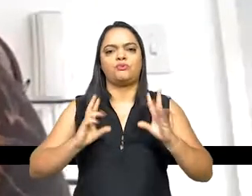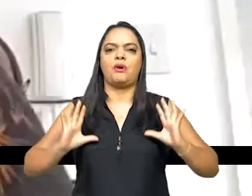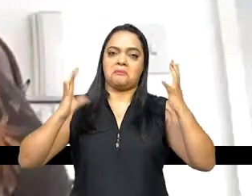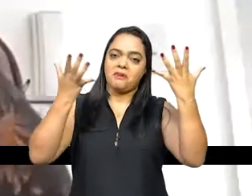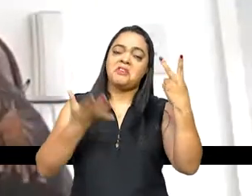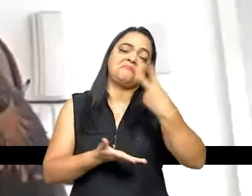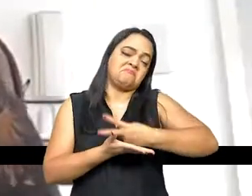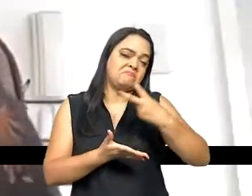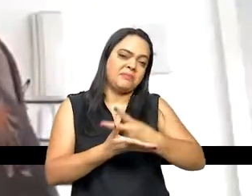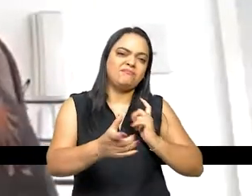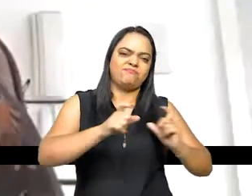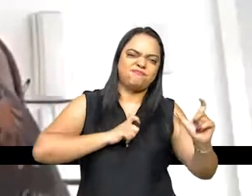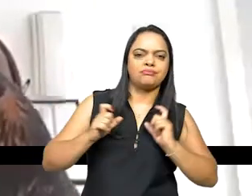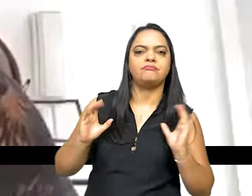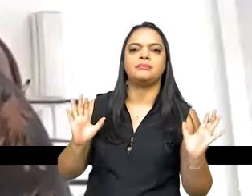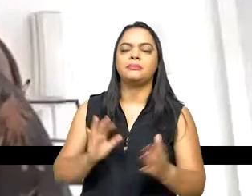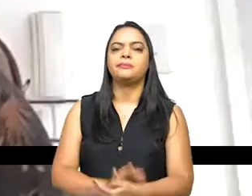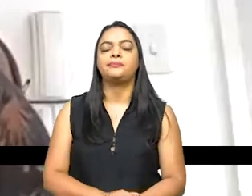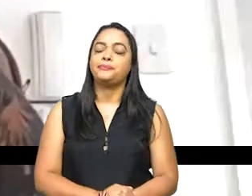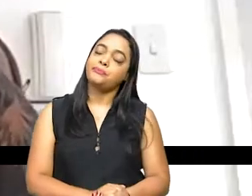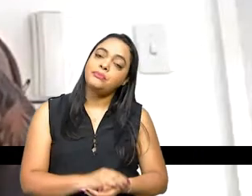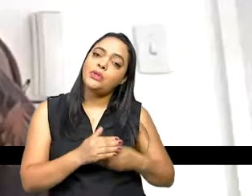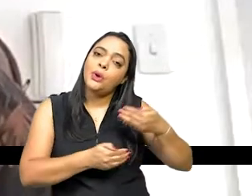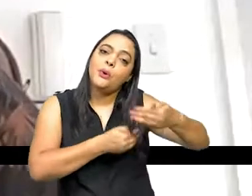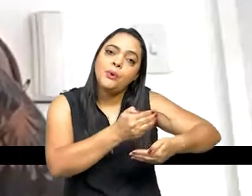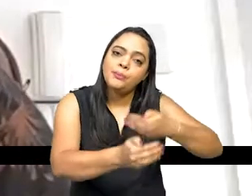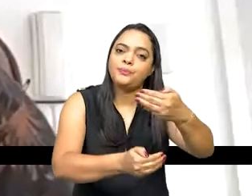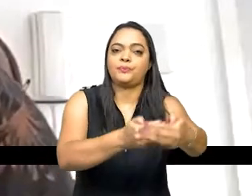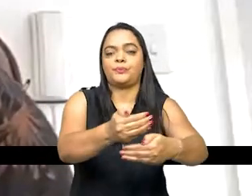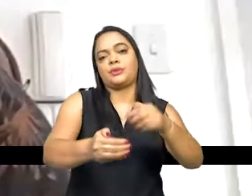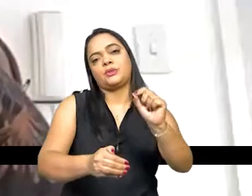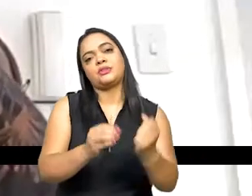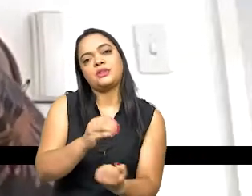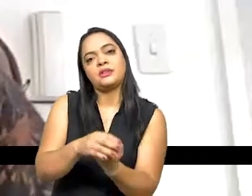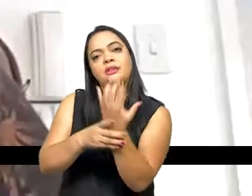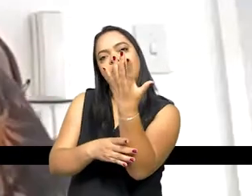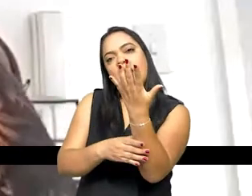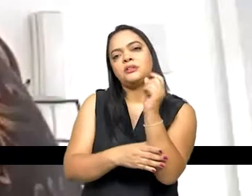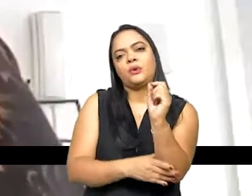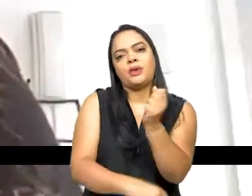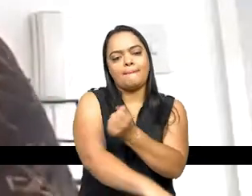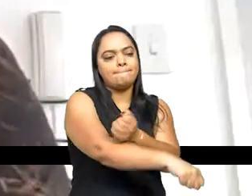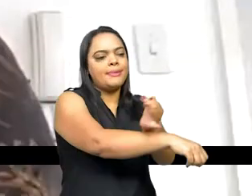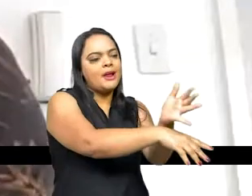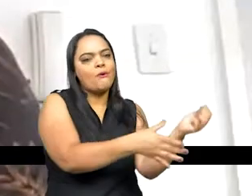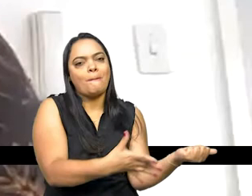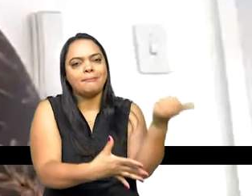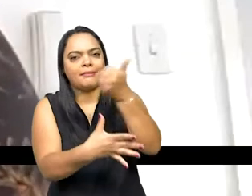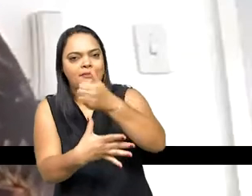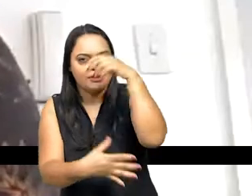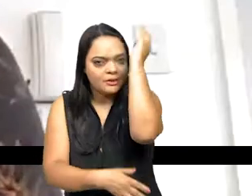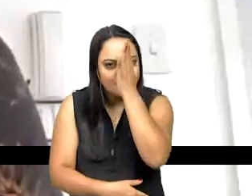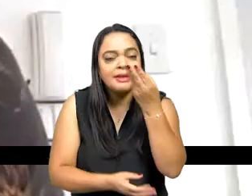apesar de tudo que tinha acontecido, né? Bom, o processo de construção do privilégio branco no Brasil, olha, nós